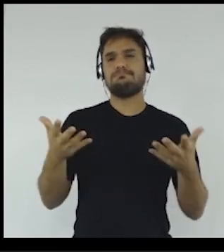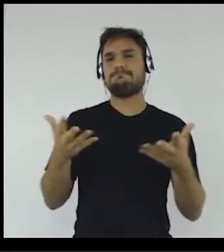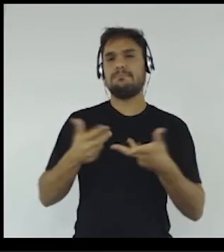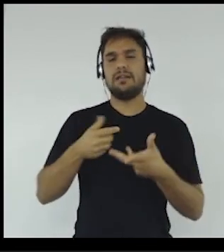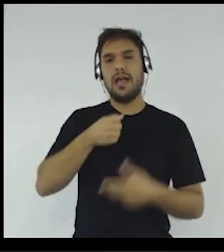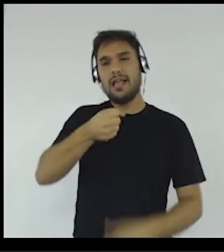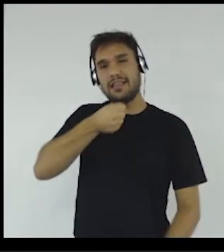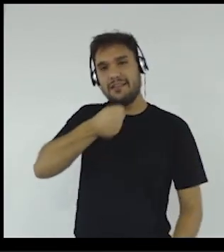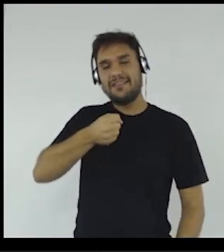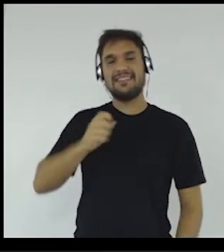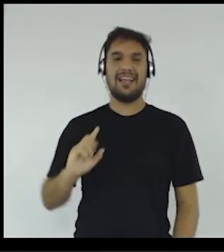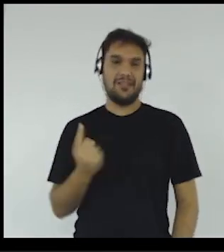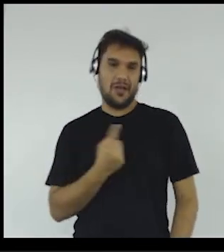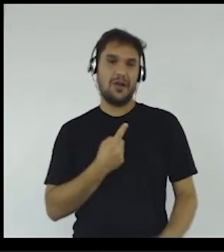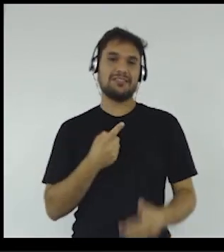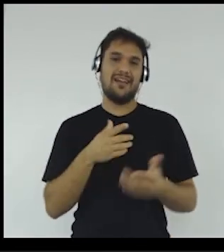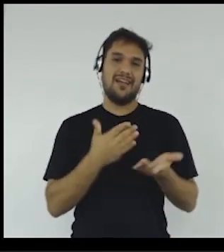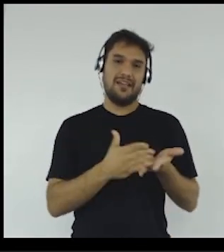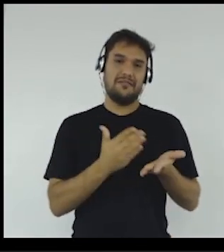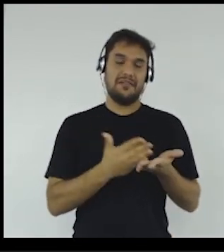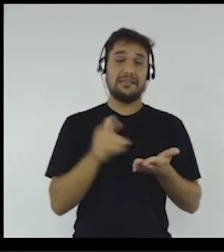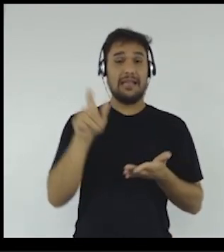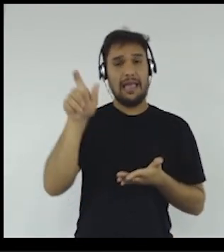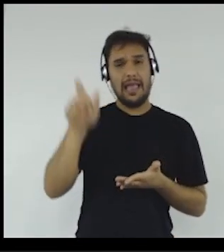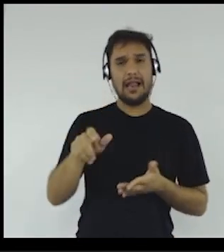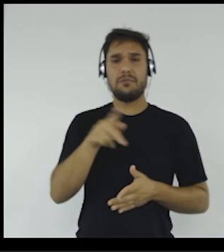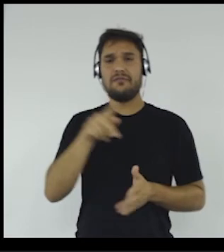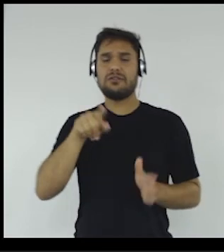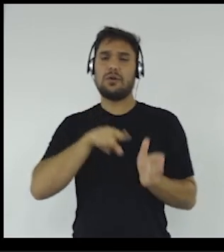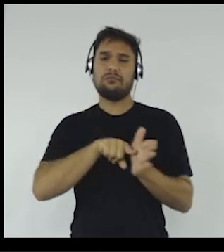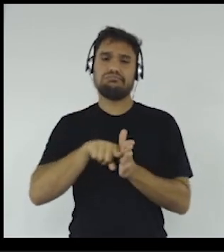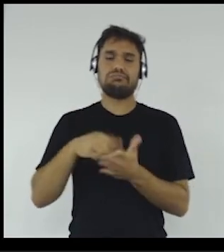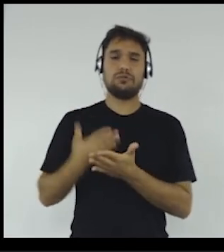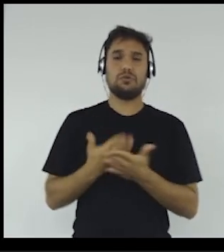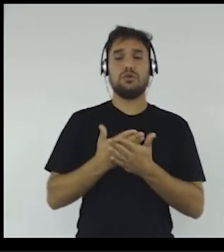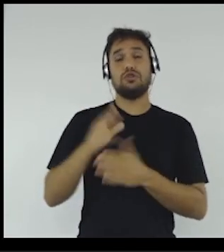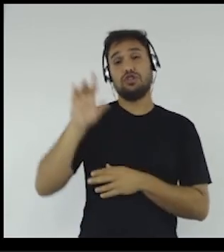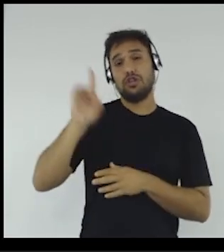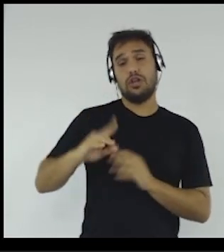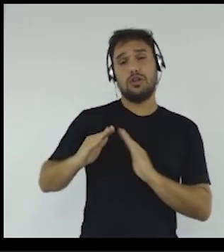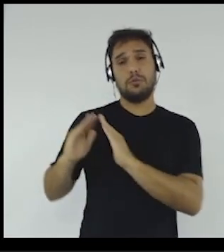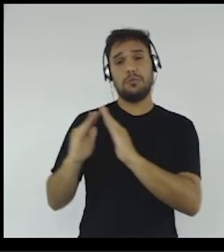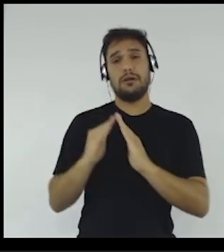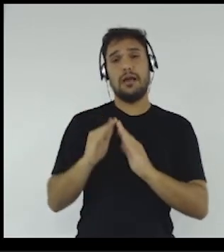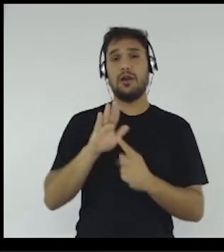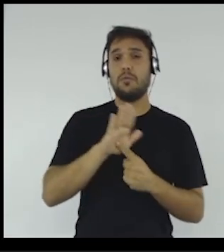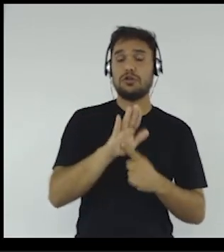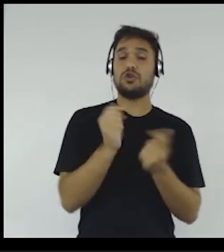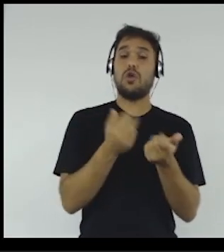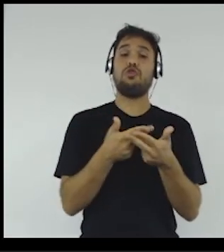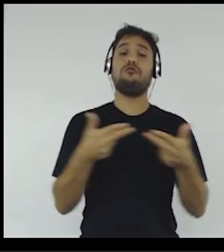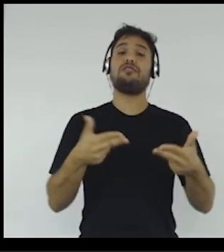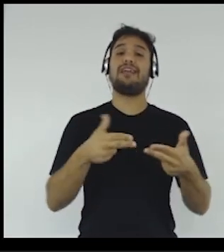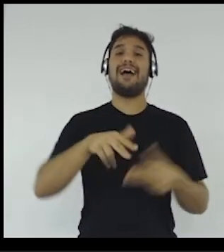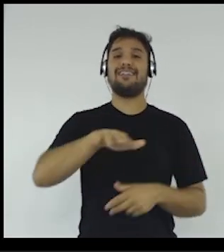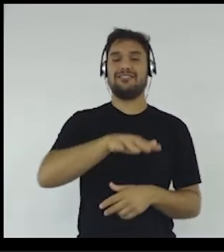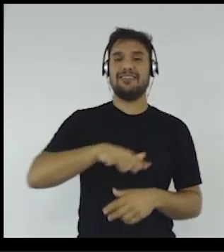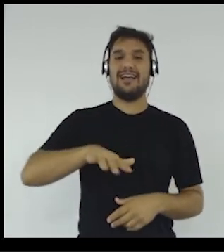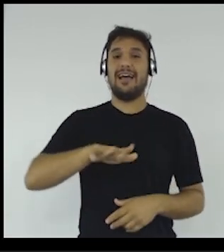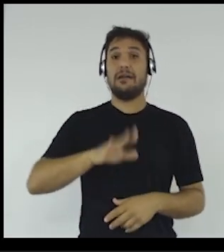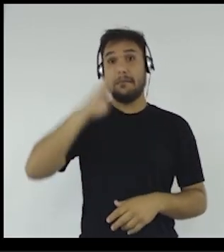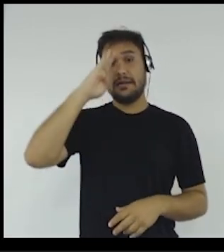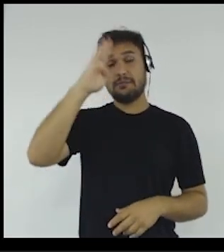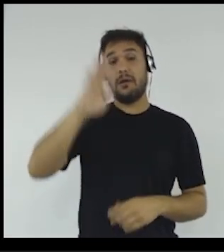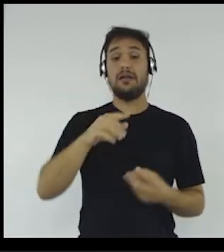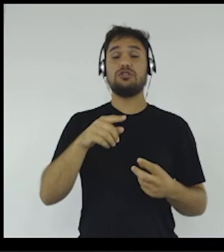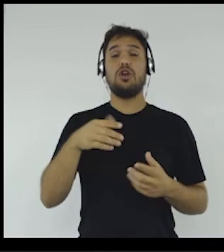nossa revista, ele, como professor estudioso do direito imobiliário, destacou novidades no mercado imobiliário, especialmente nesses